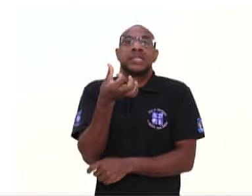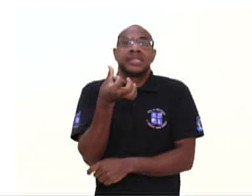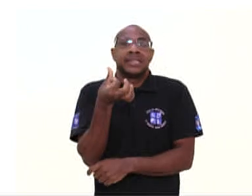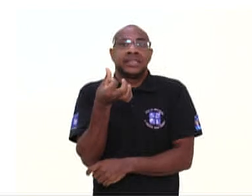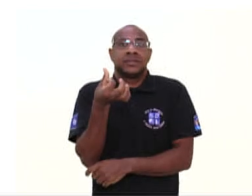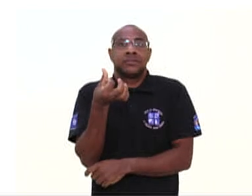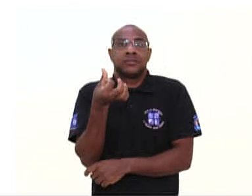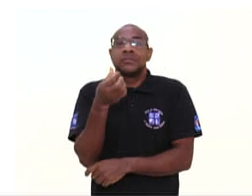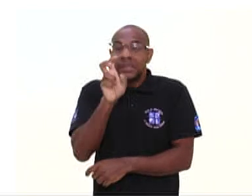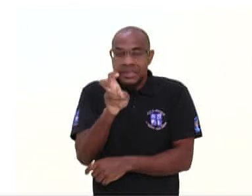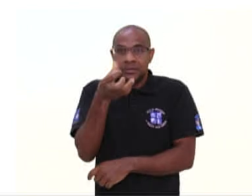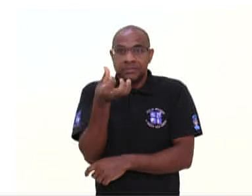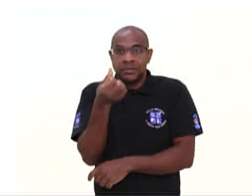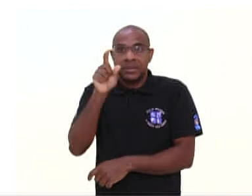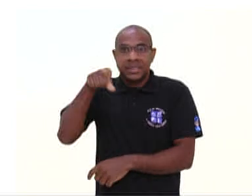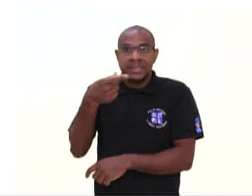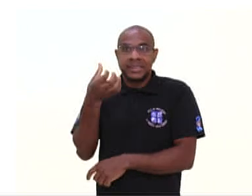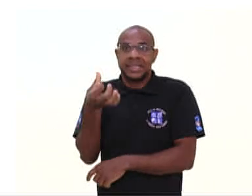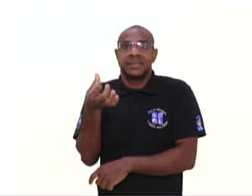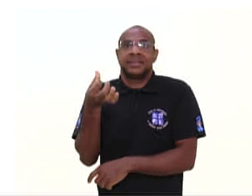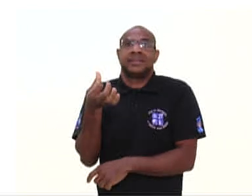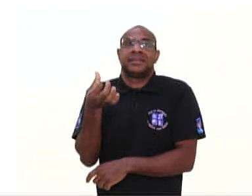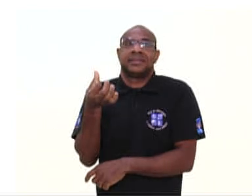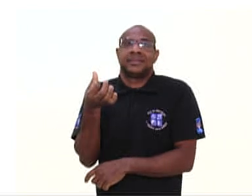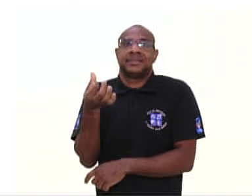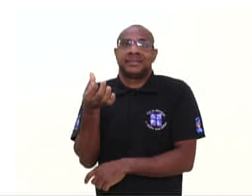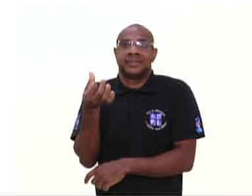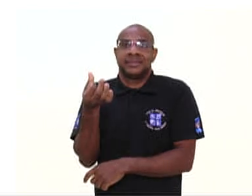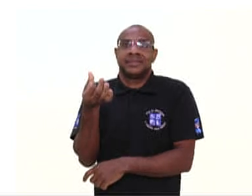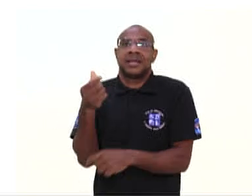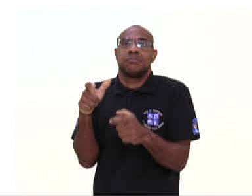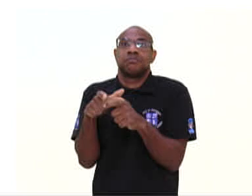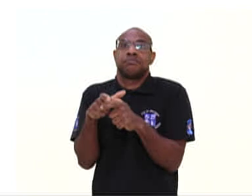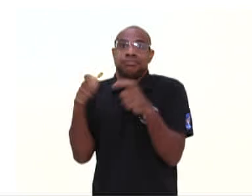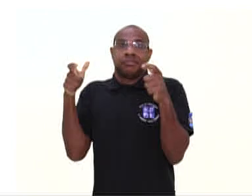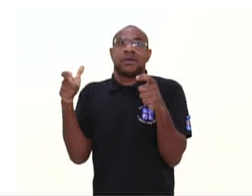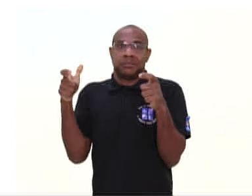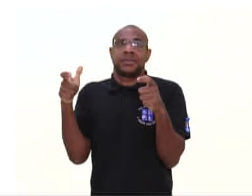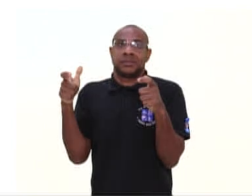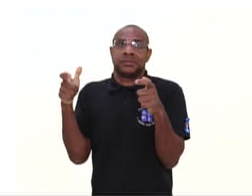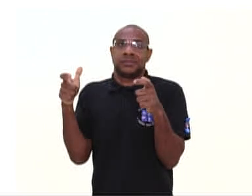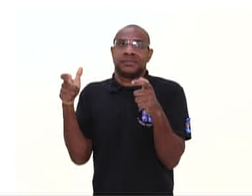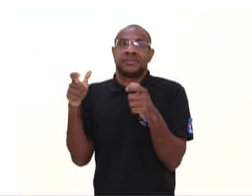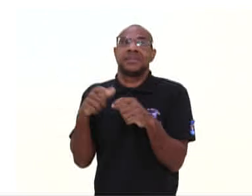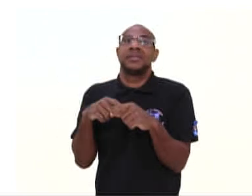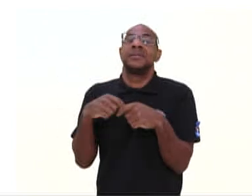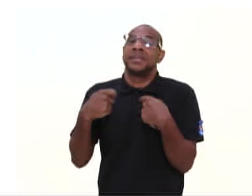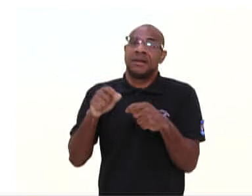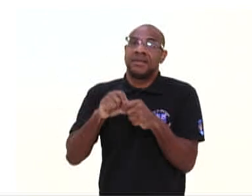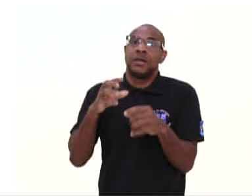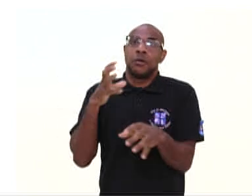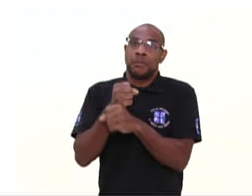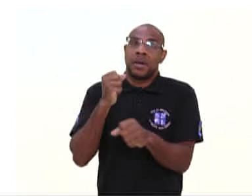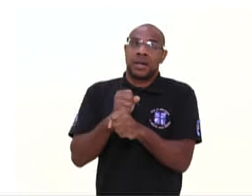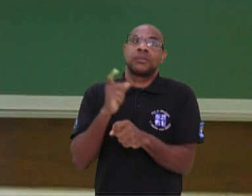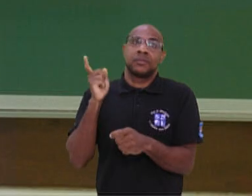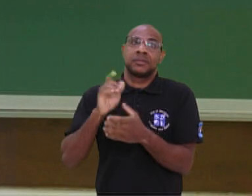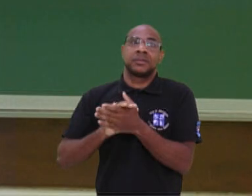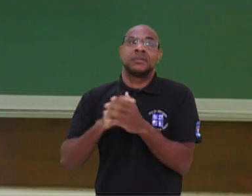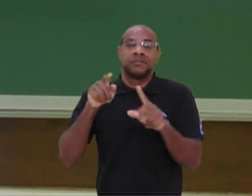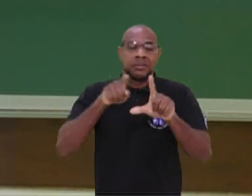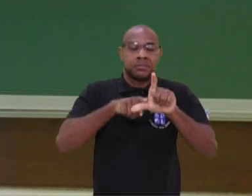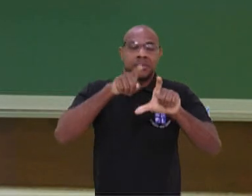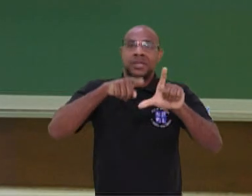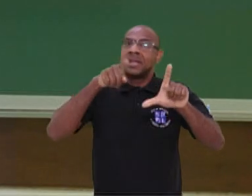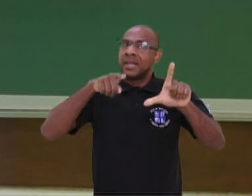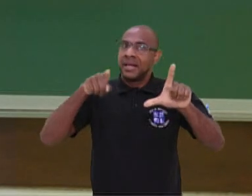5,6% de aumento. Vocês tinham que fazer uma conta para chegar a essa conclusão. É assim que se interpreta um texto, neste caso gráfico, com